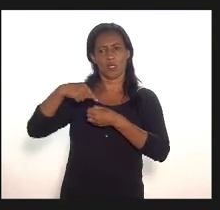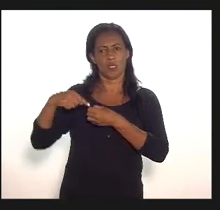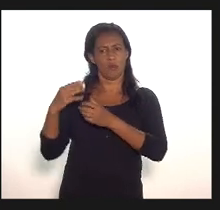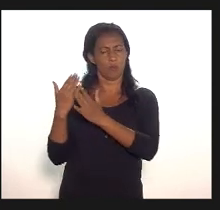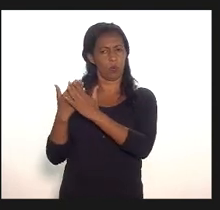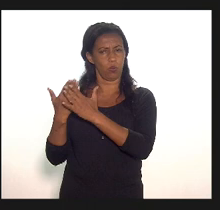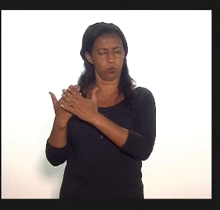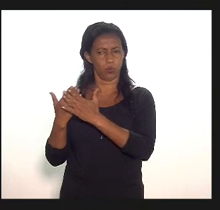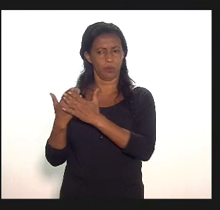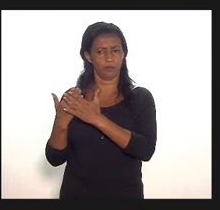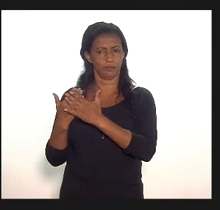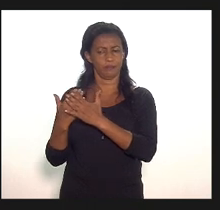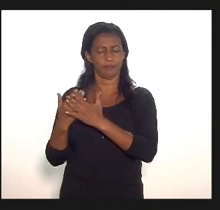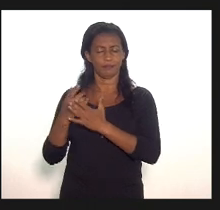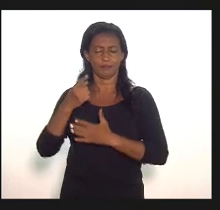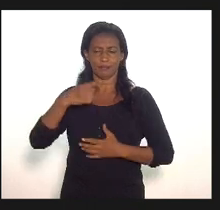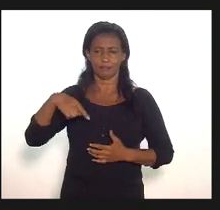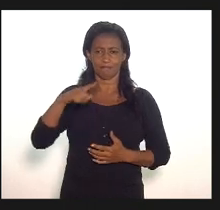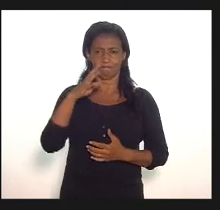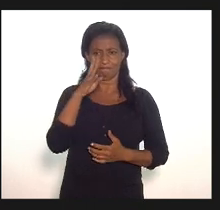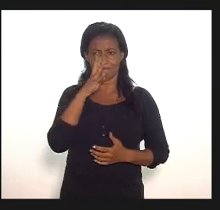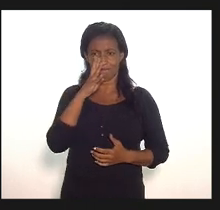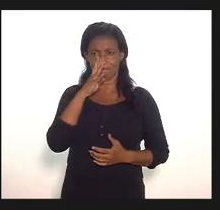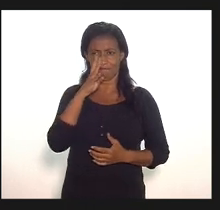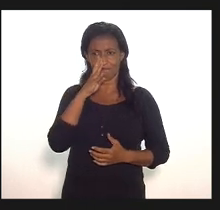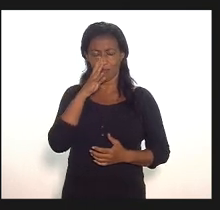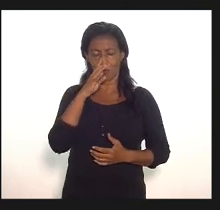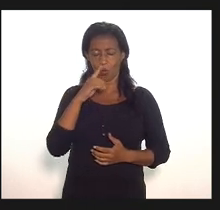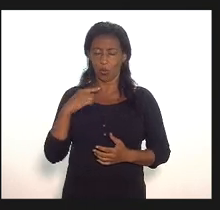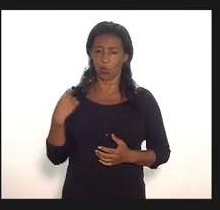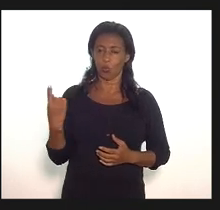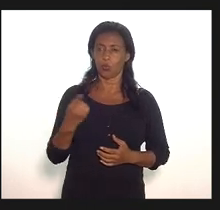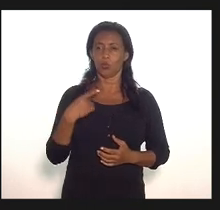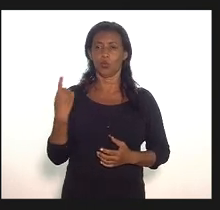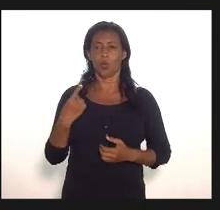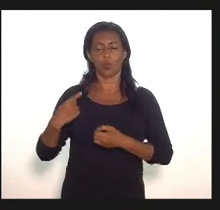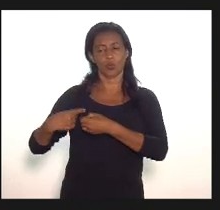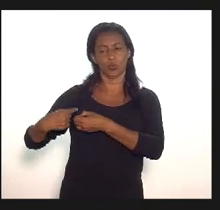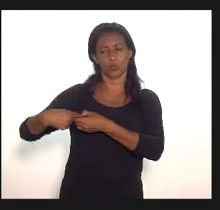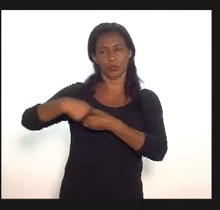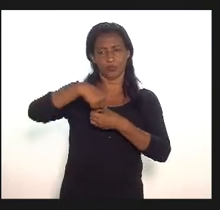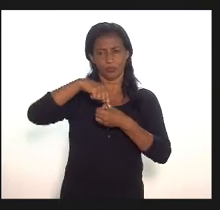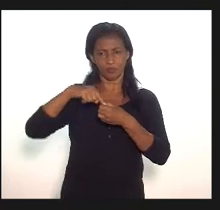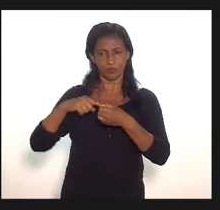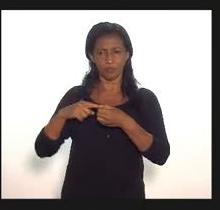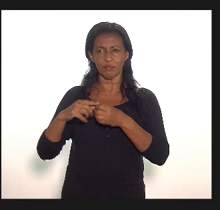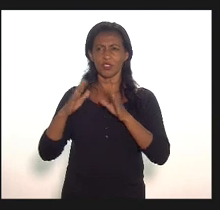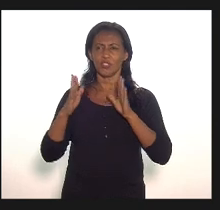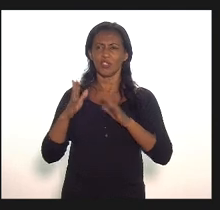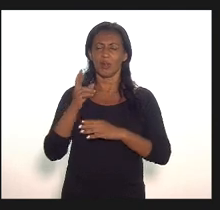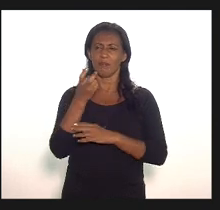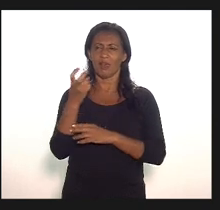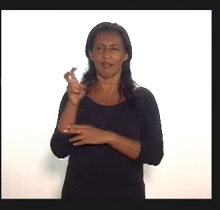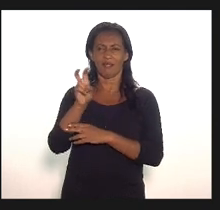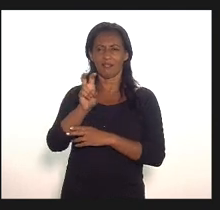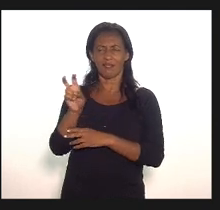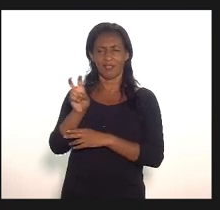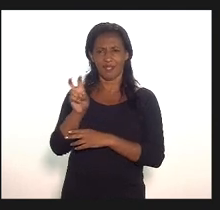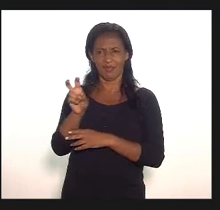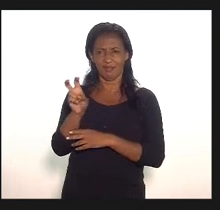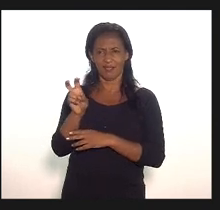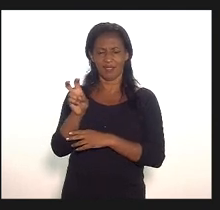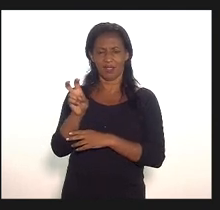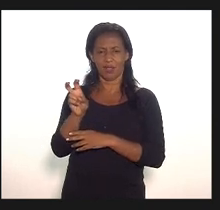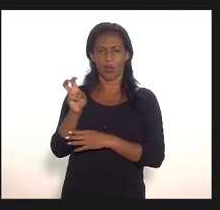Pasmem os senhores, o nosso município vem tentando, já pela quinta chamada pública,